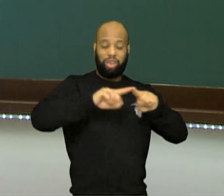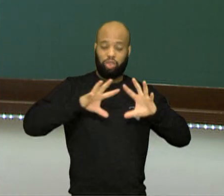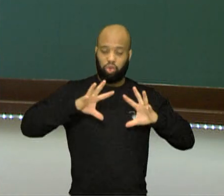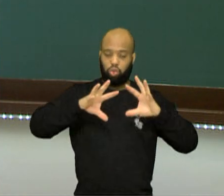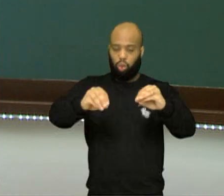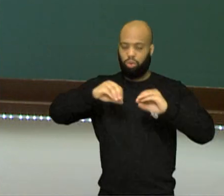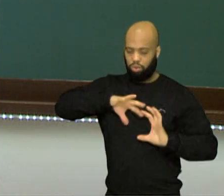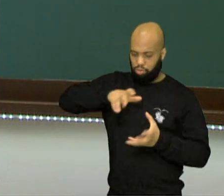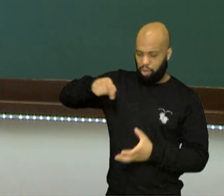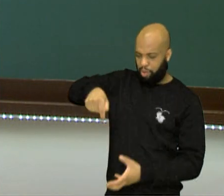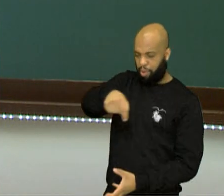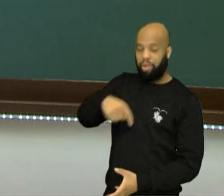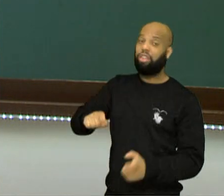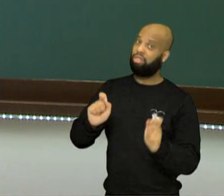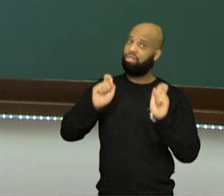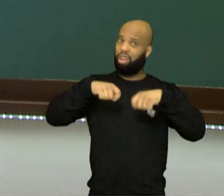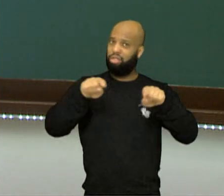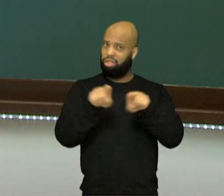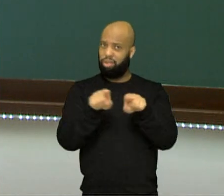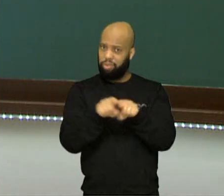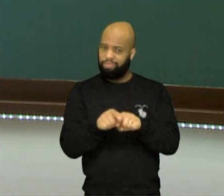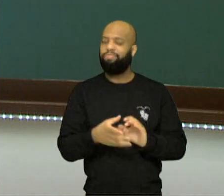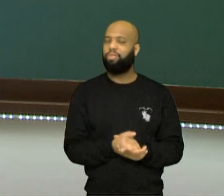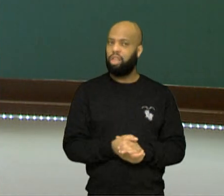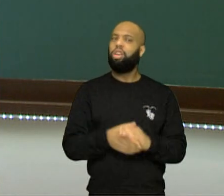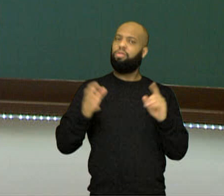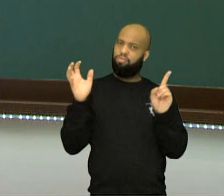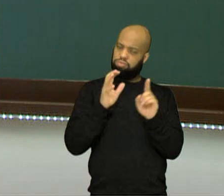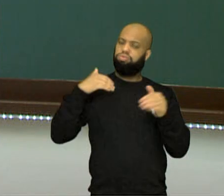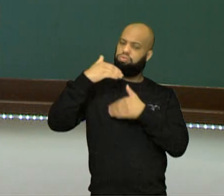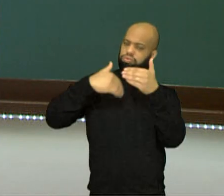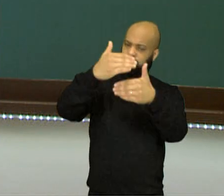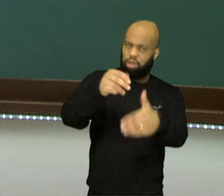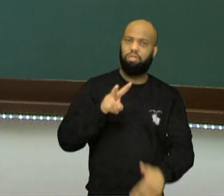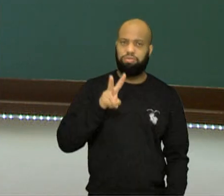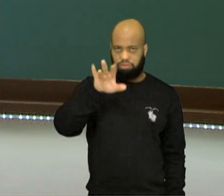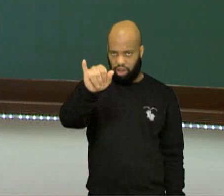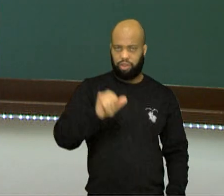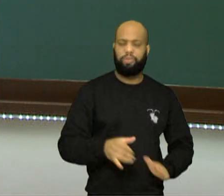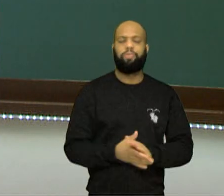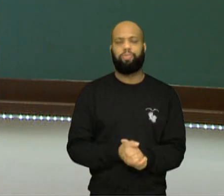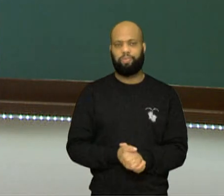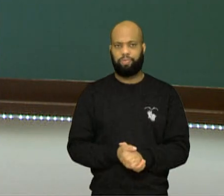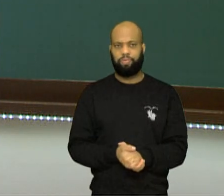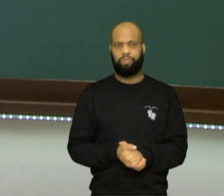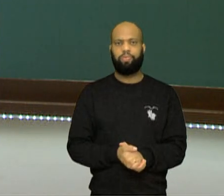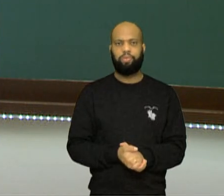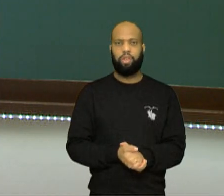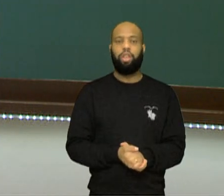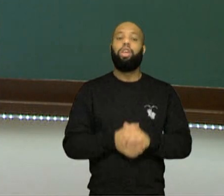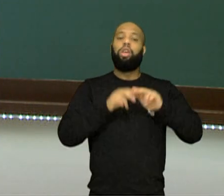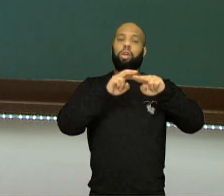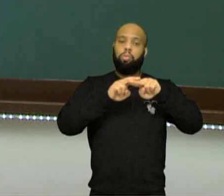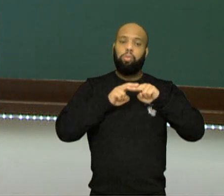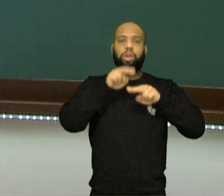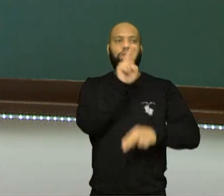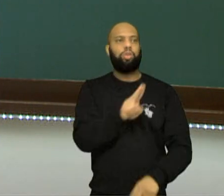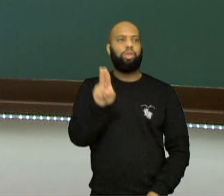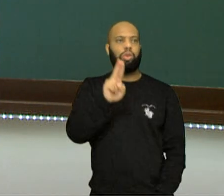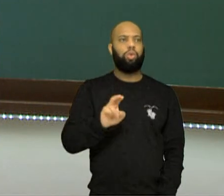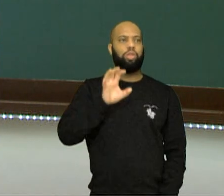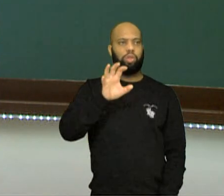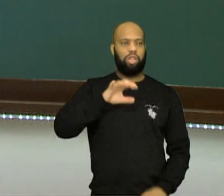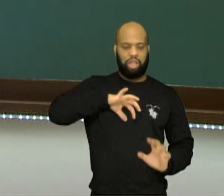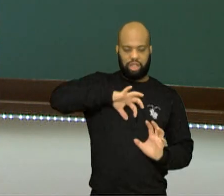o poluente na atmosfera, mas ele pode desencadear problemas em outros locais também. Por isso que se usa esse termo ali